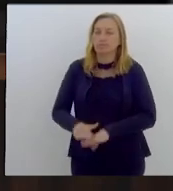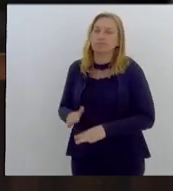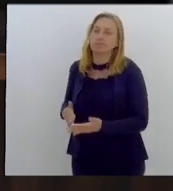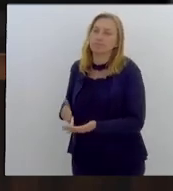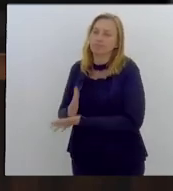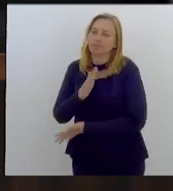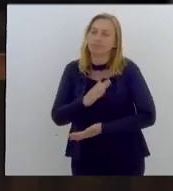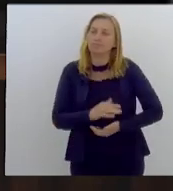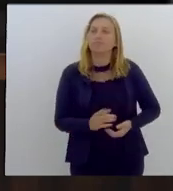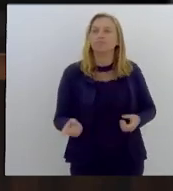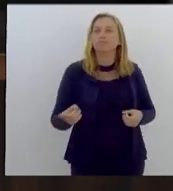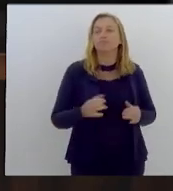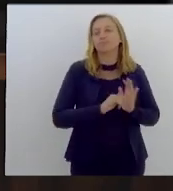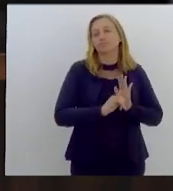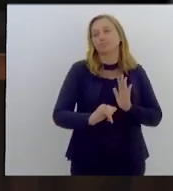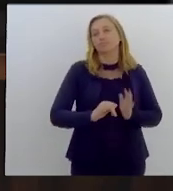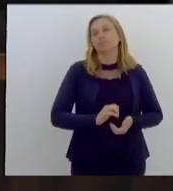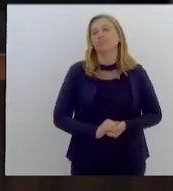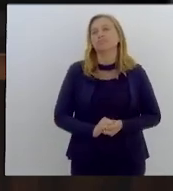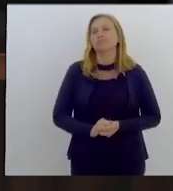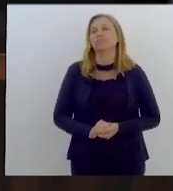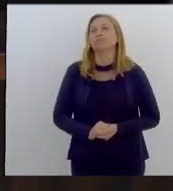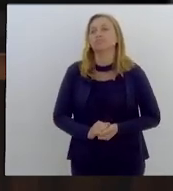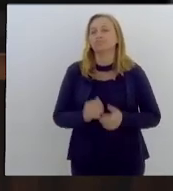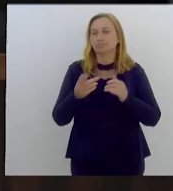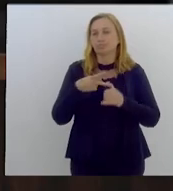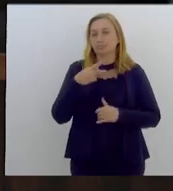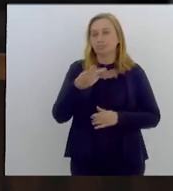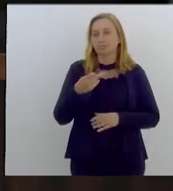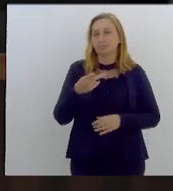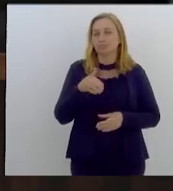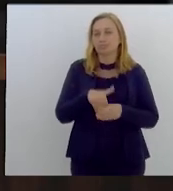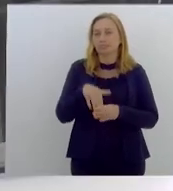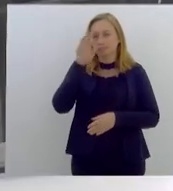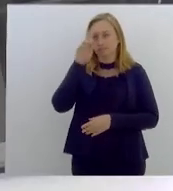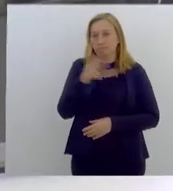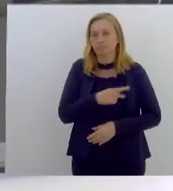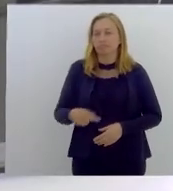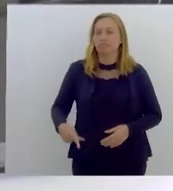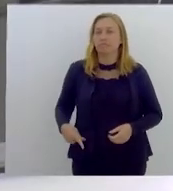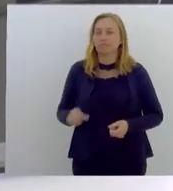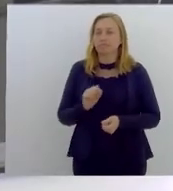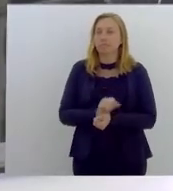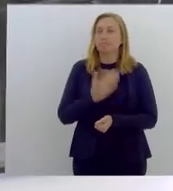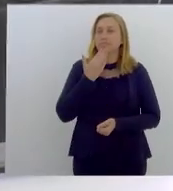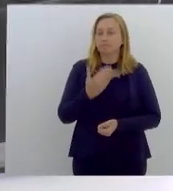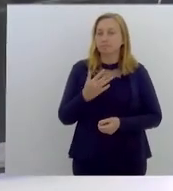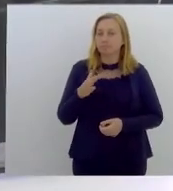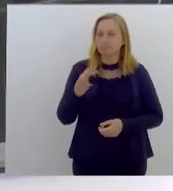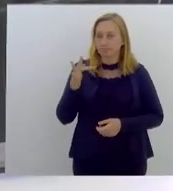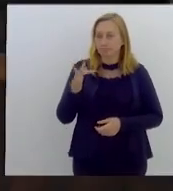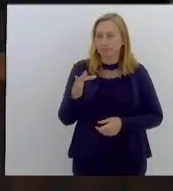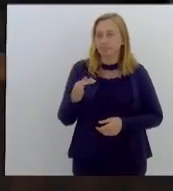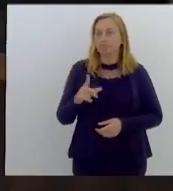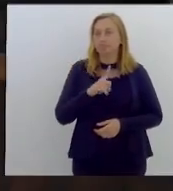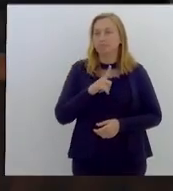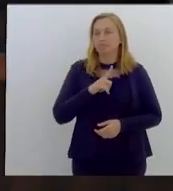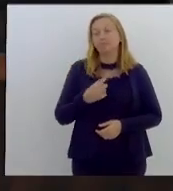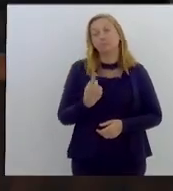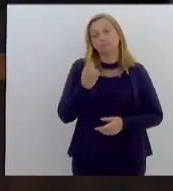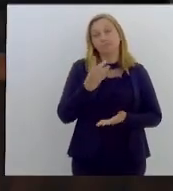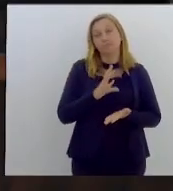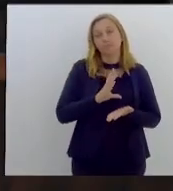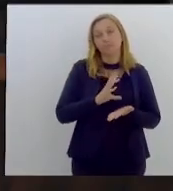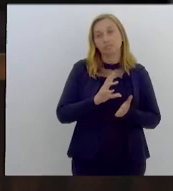estão. Aprovado, vai ao autógrafo. Declarar voto, presidente. Só pedir que seja... Nós temos ainda uma